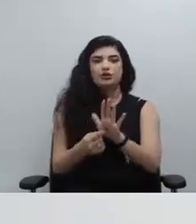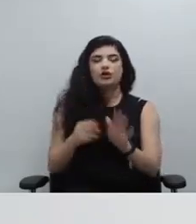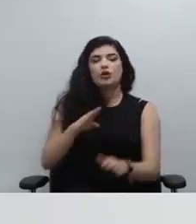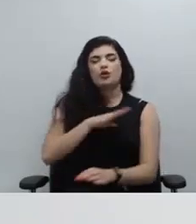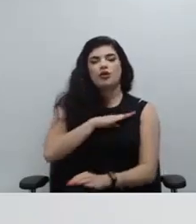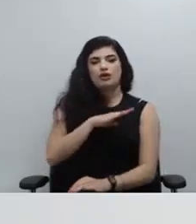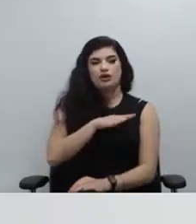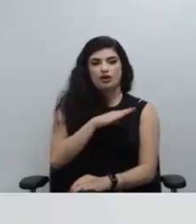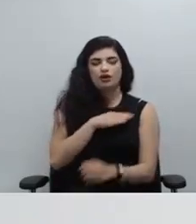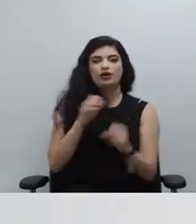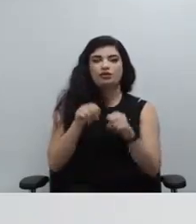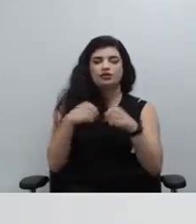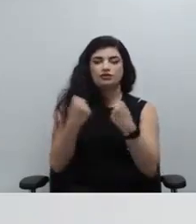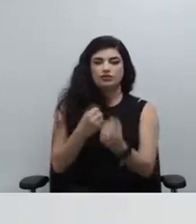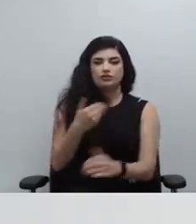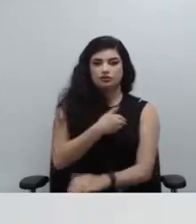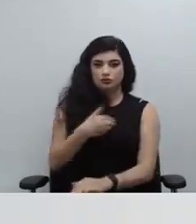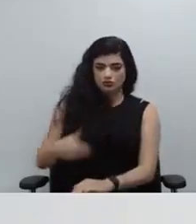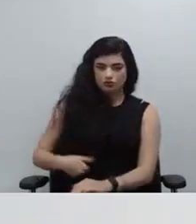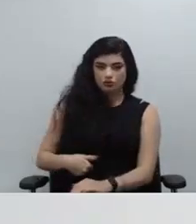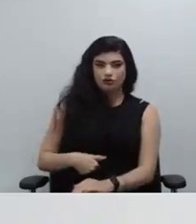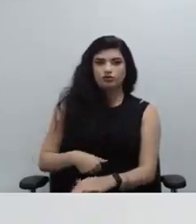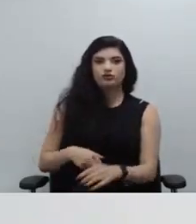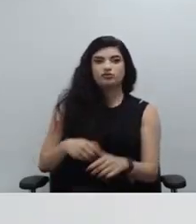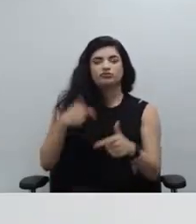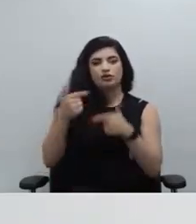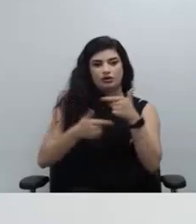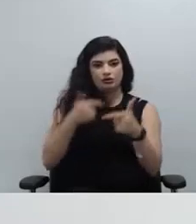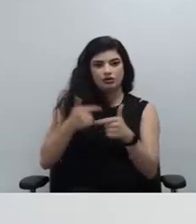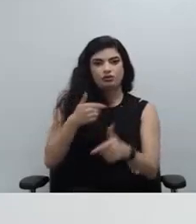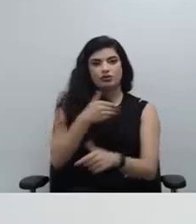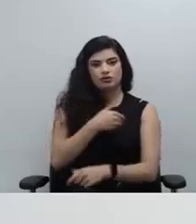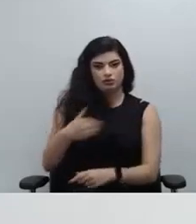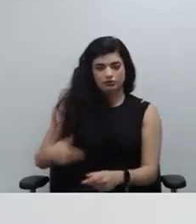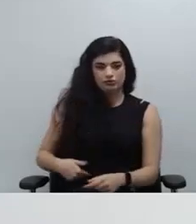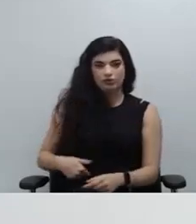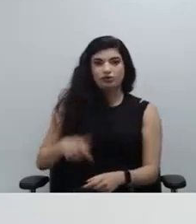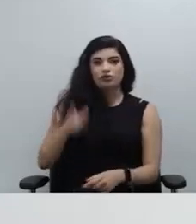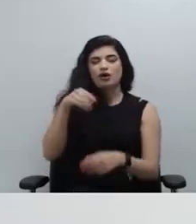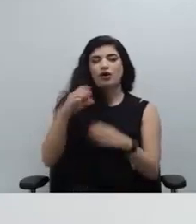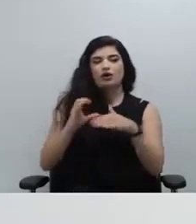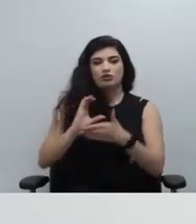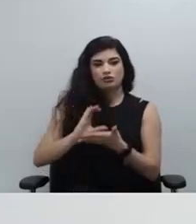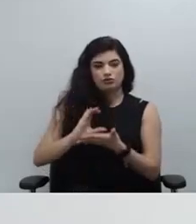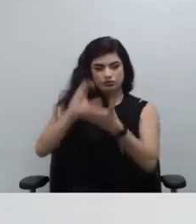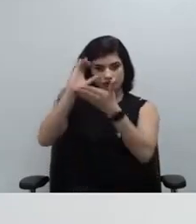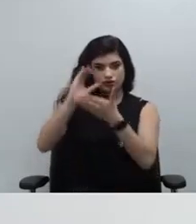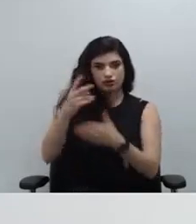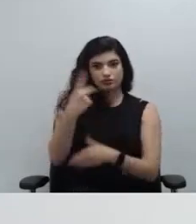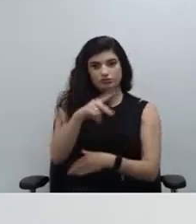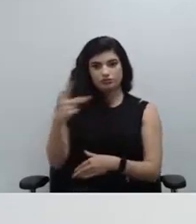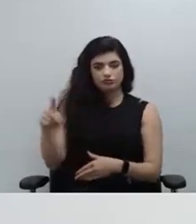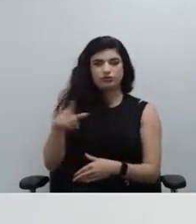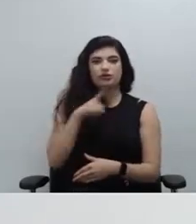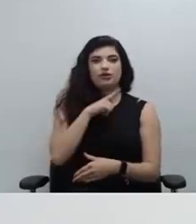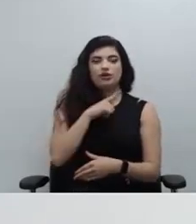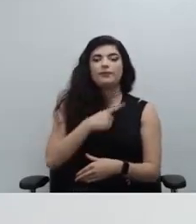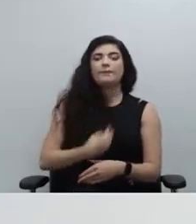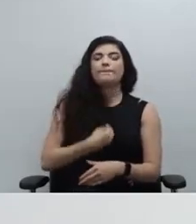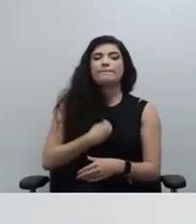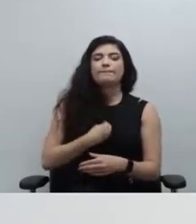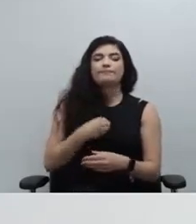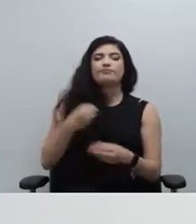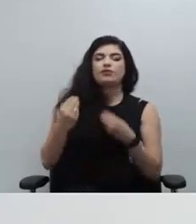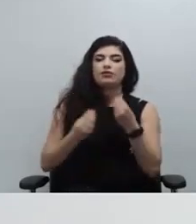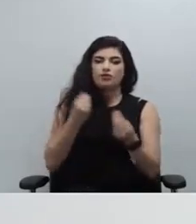colegas defensores e defensoras públicas, servidores e servidoras da Defensoria Pública, que os conselheiros e conselheiras